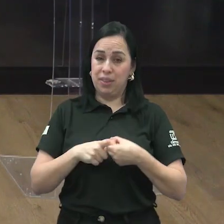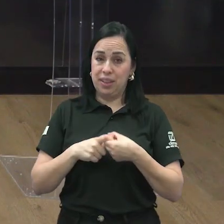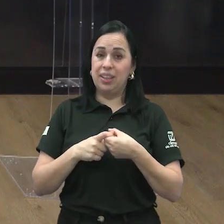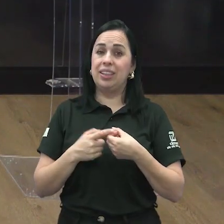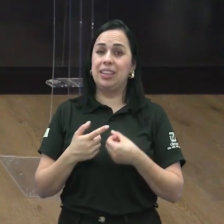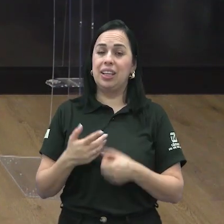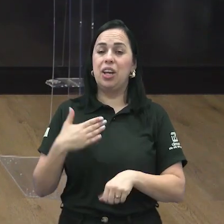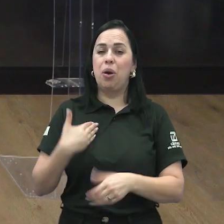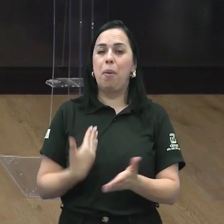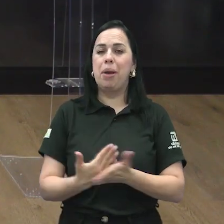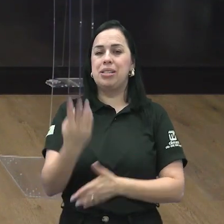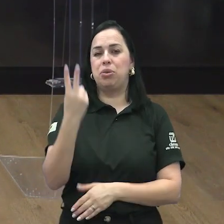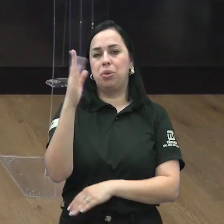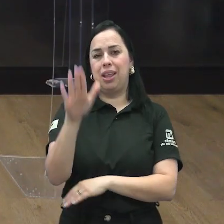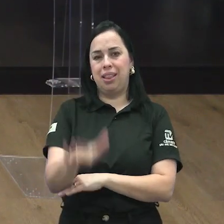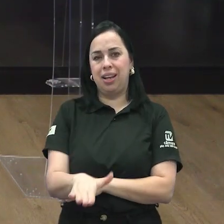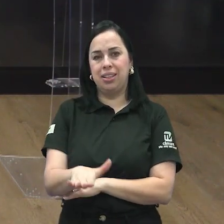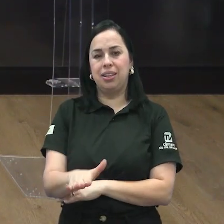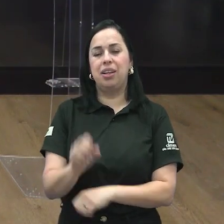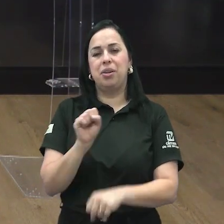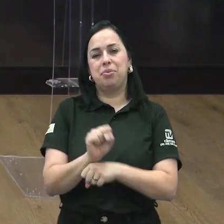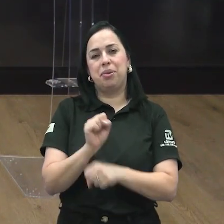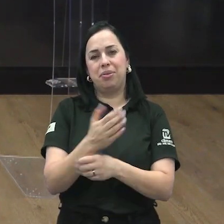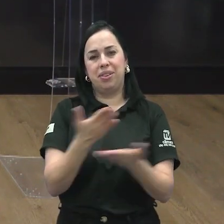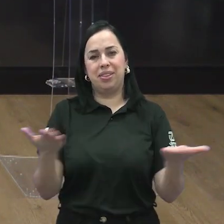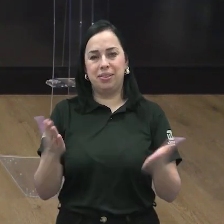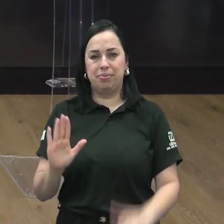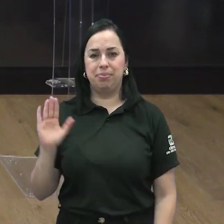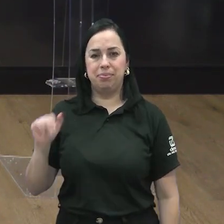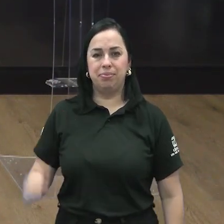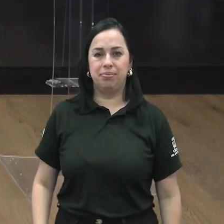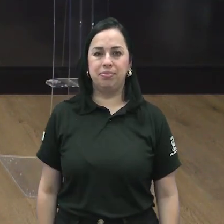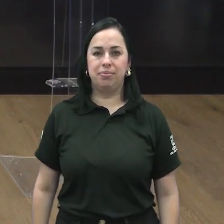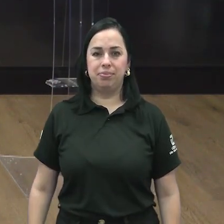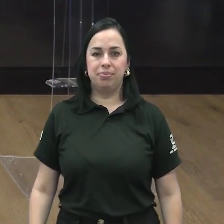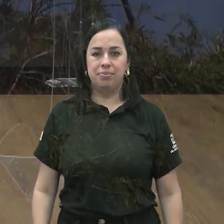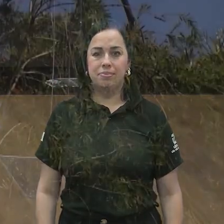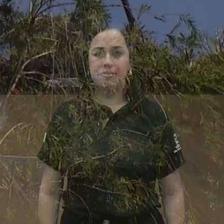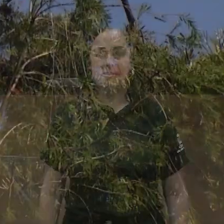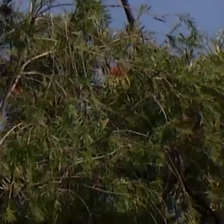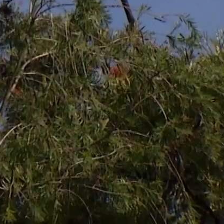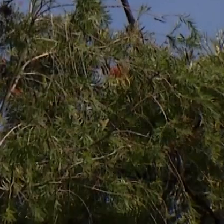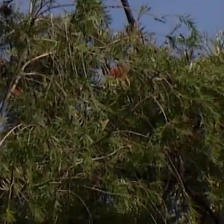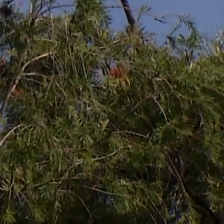Amanhã estou de volta aqui a partir das 2 horas da tarde. Eu te espero. Até lá!